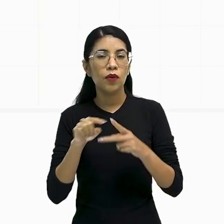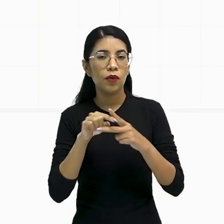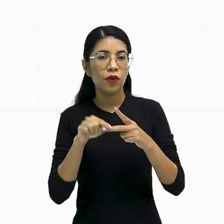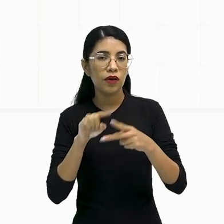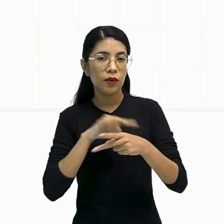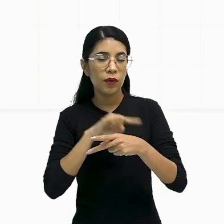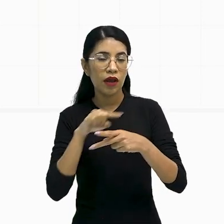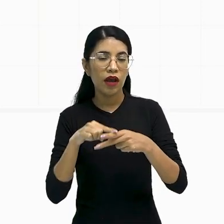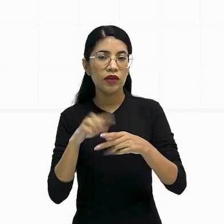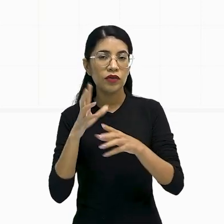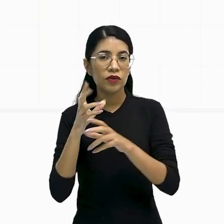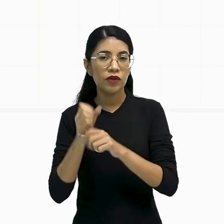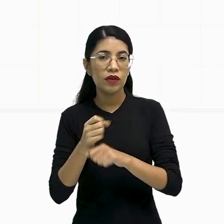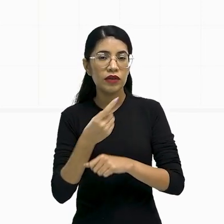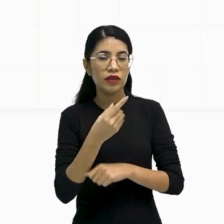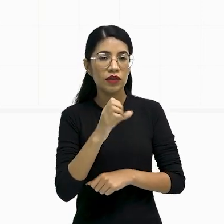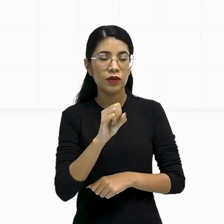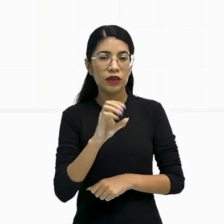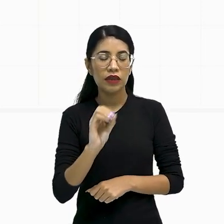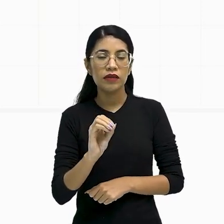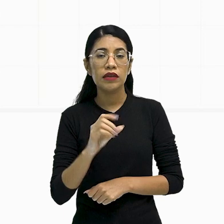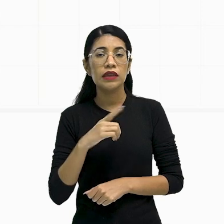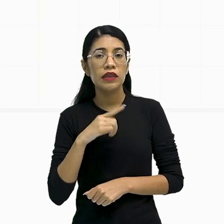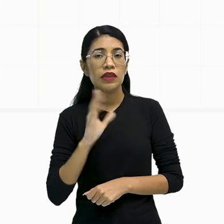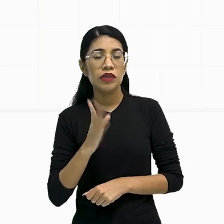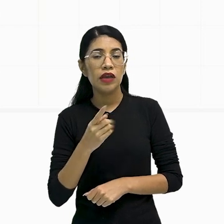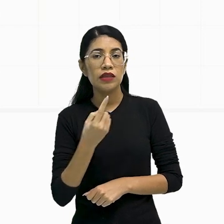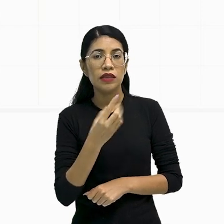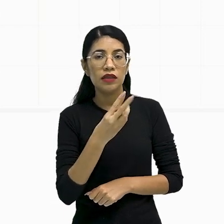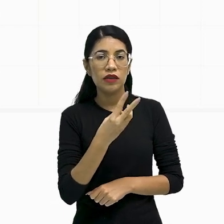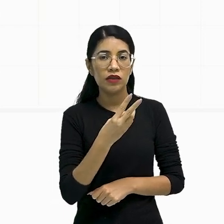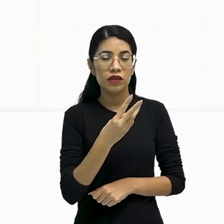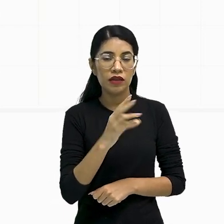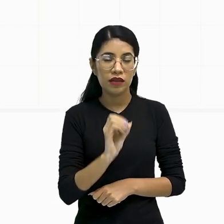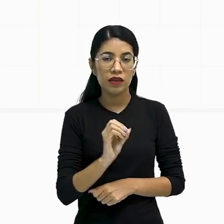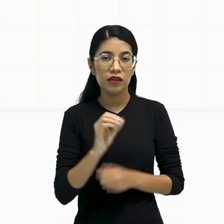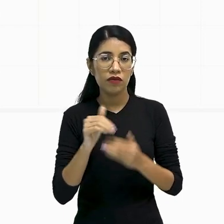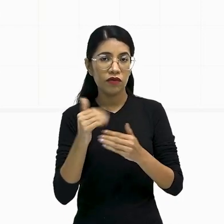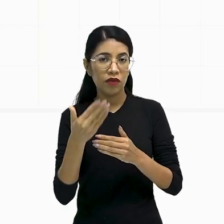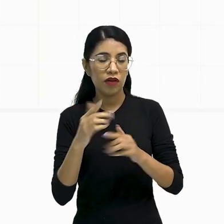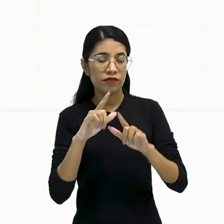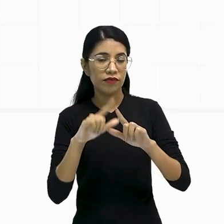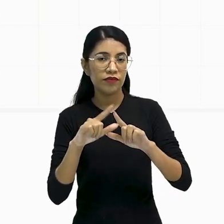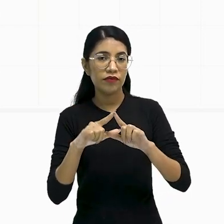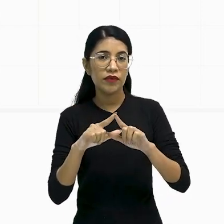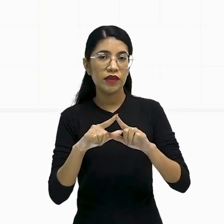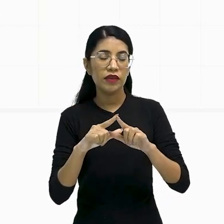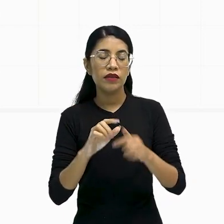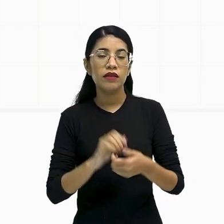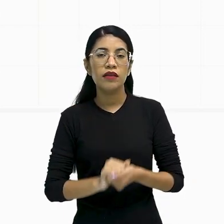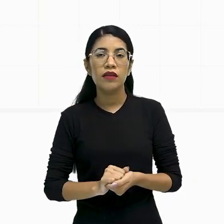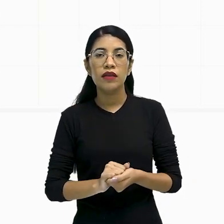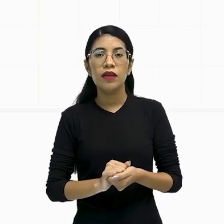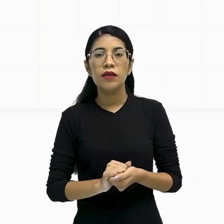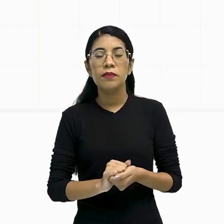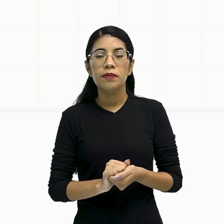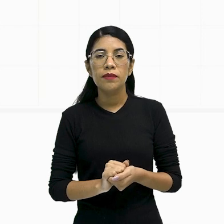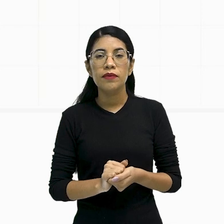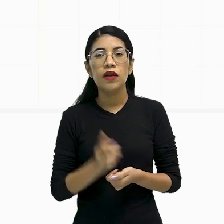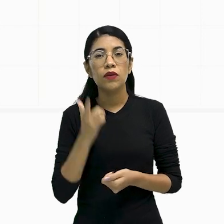ele mede 180. Se eu já tenho 130 aqui fora do triângulo, então para 180 está faltando